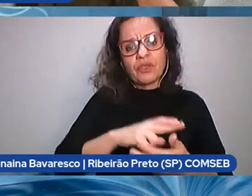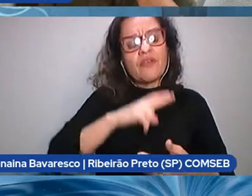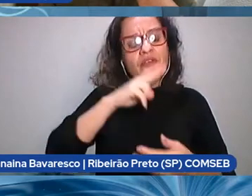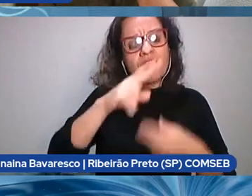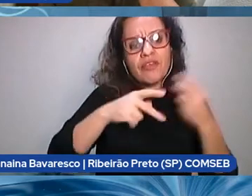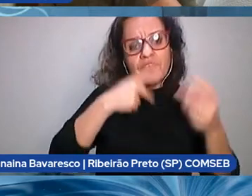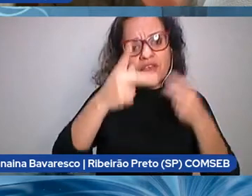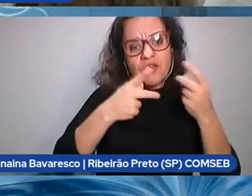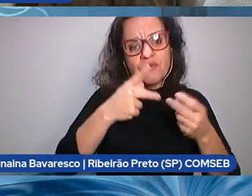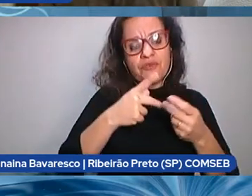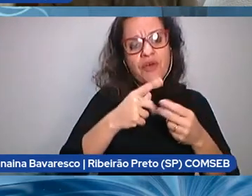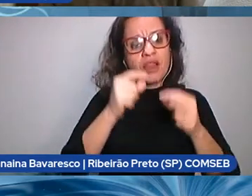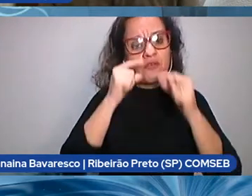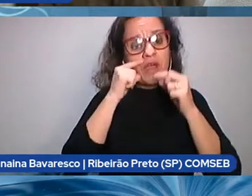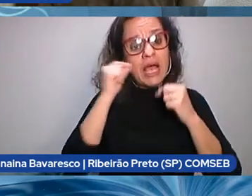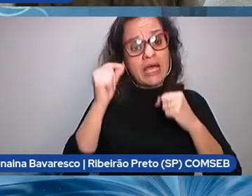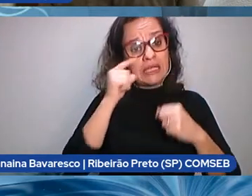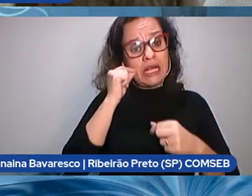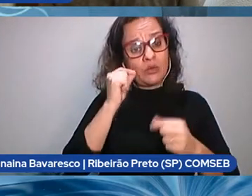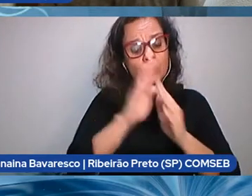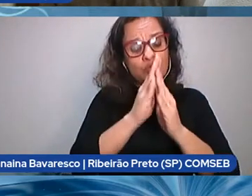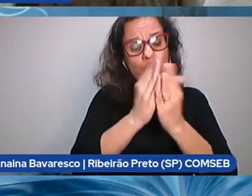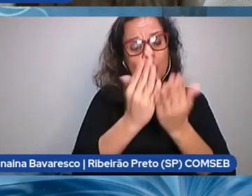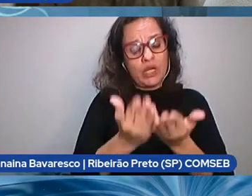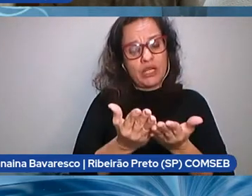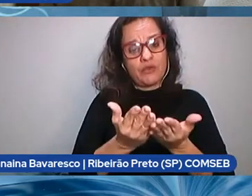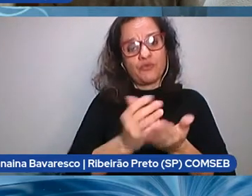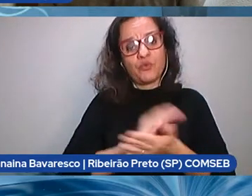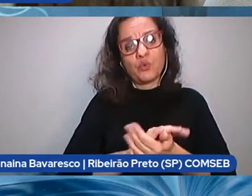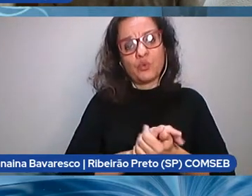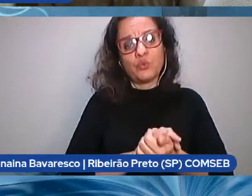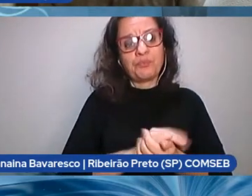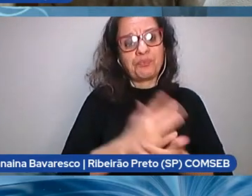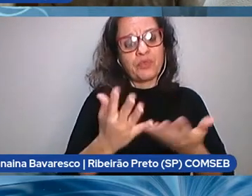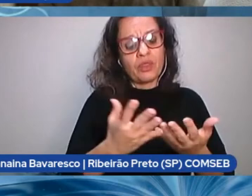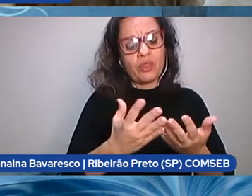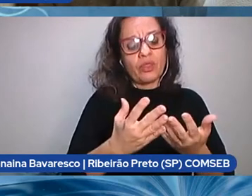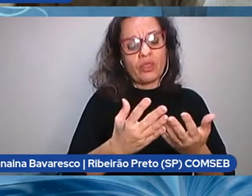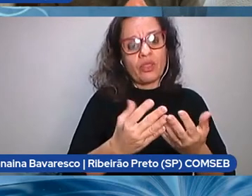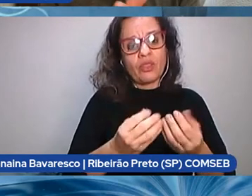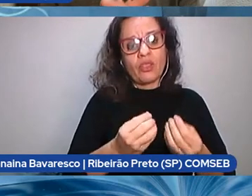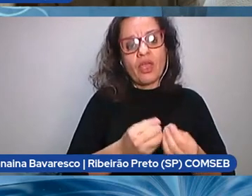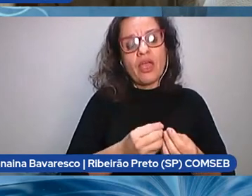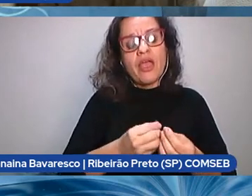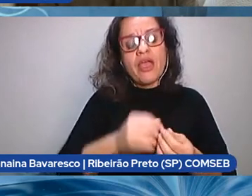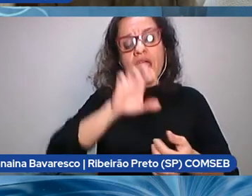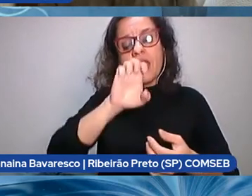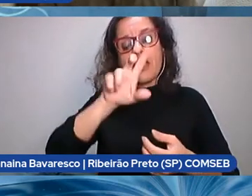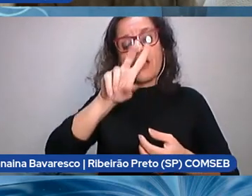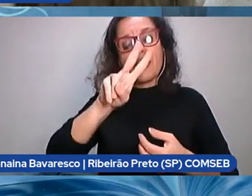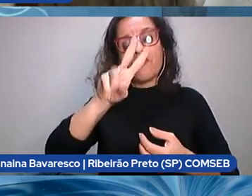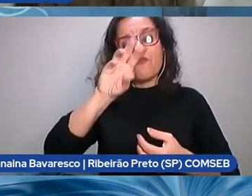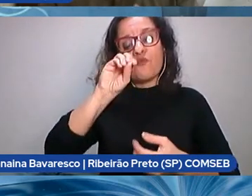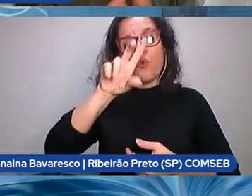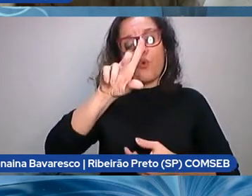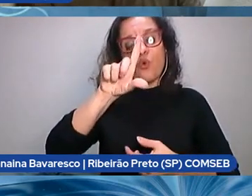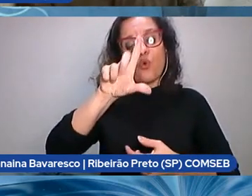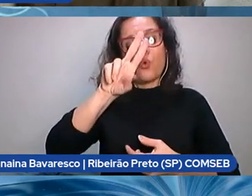conceito foi André Luiz, no livro Evolução em Dois Mundos. E